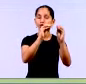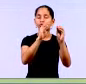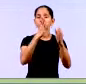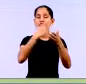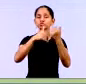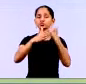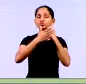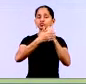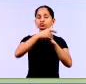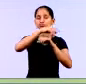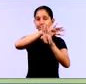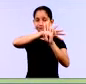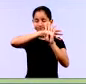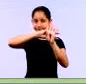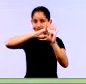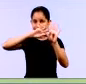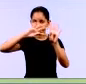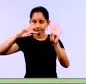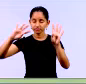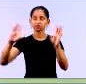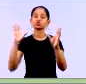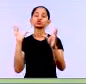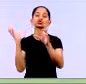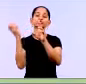Fazendo um total de